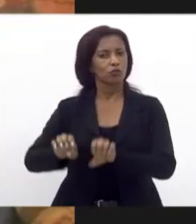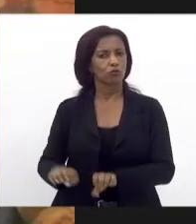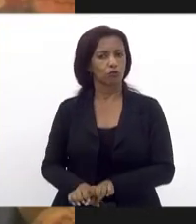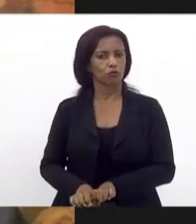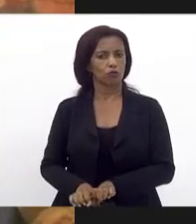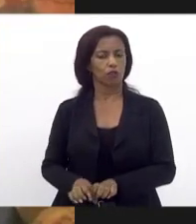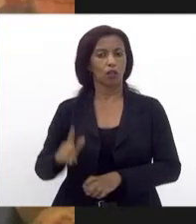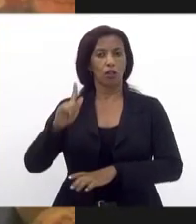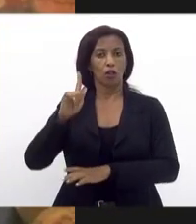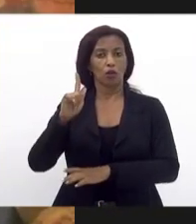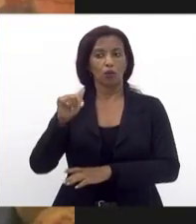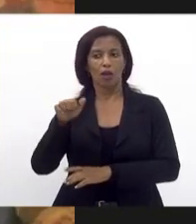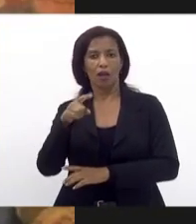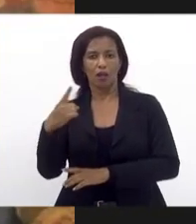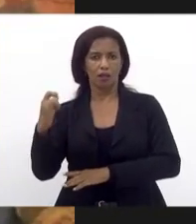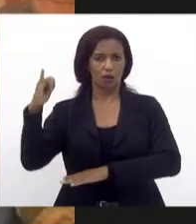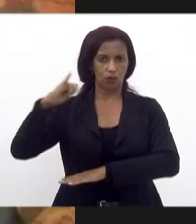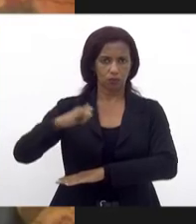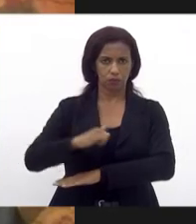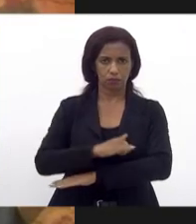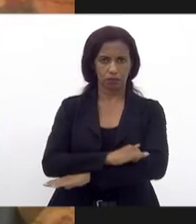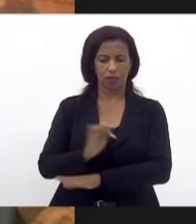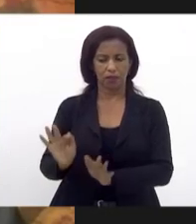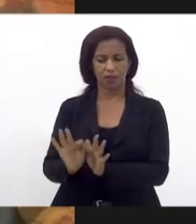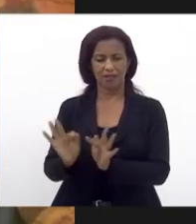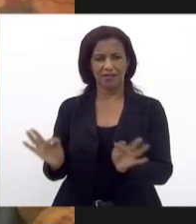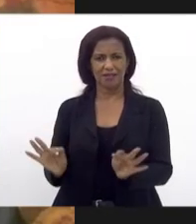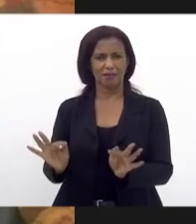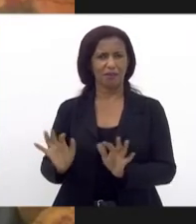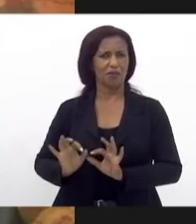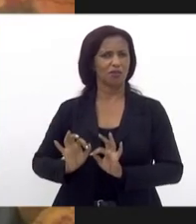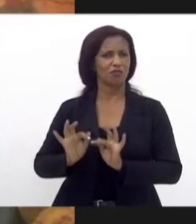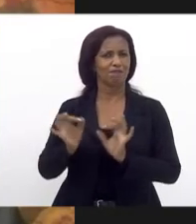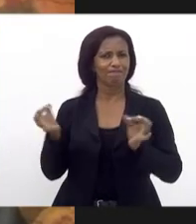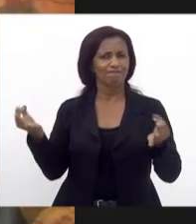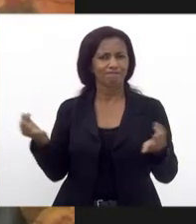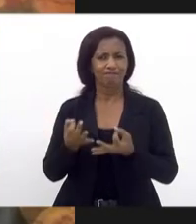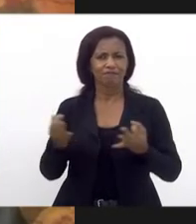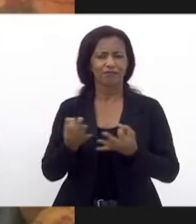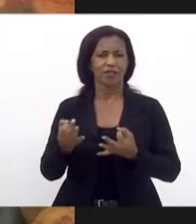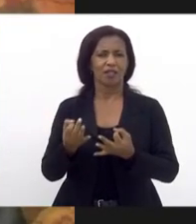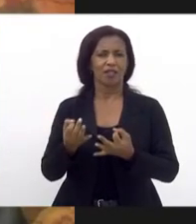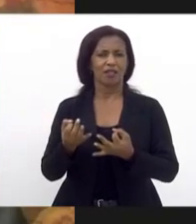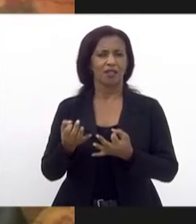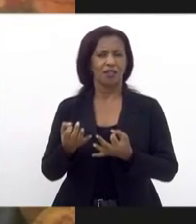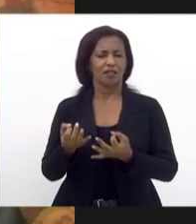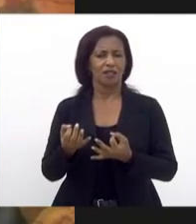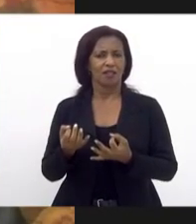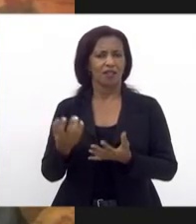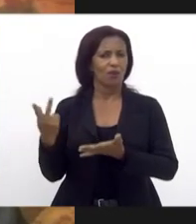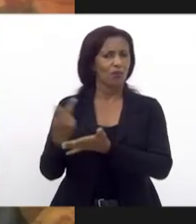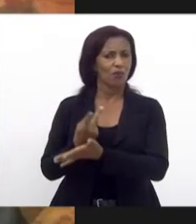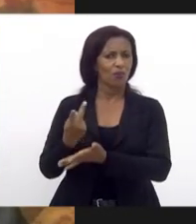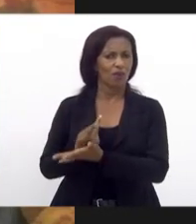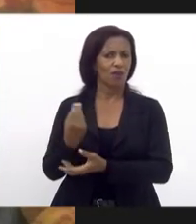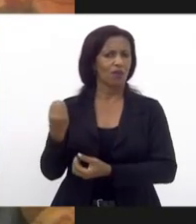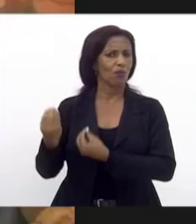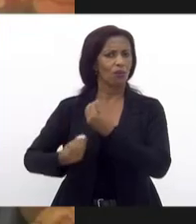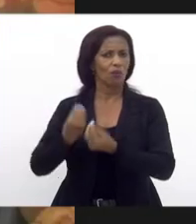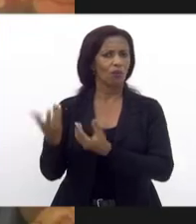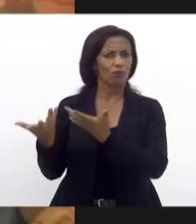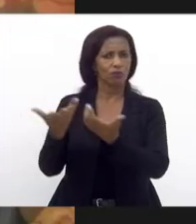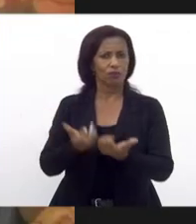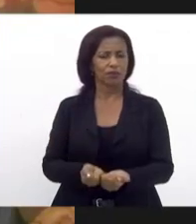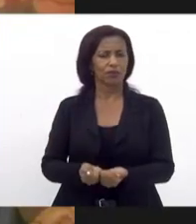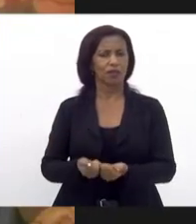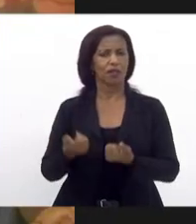O Galeão é simplesmente uma joia. E é um absurdo total que não se leve em consideração, do